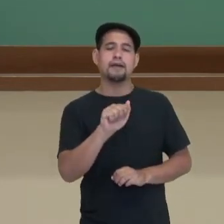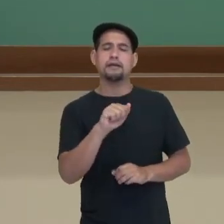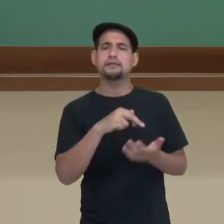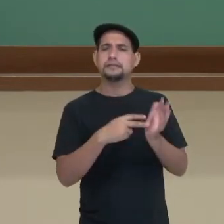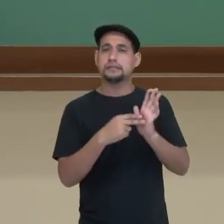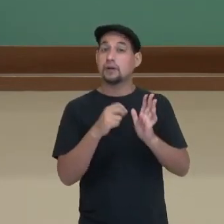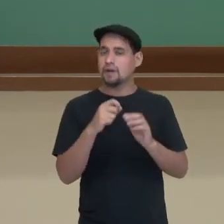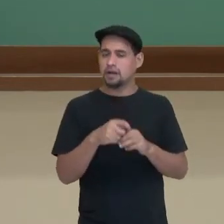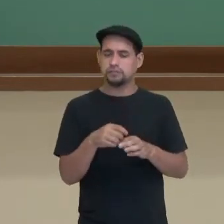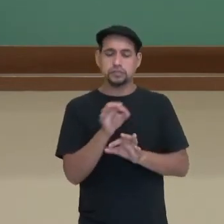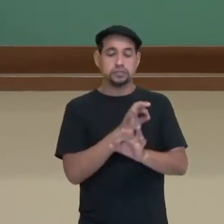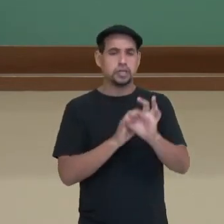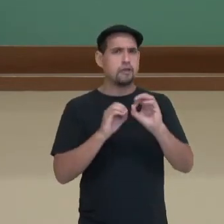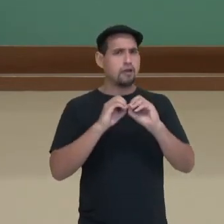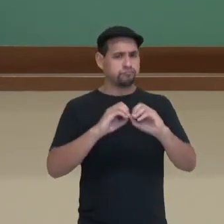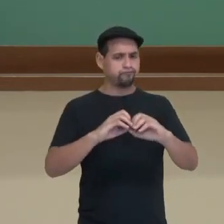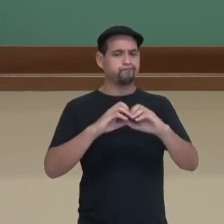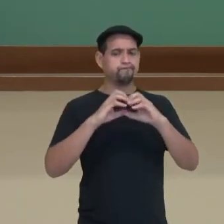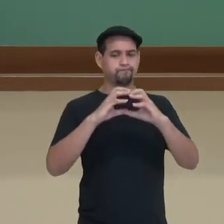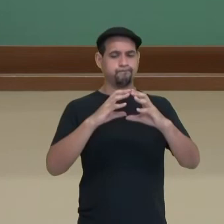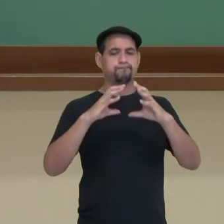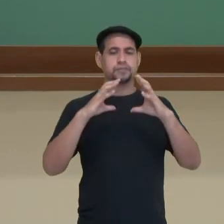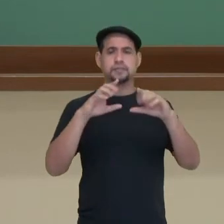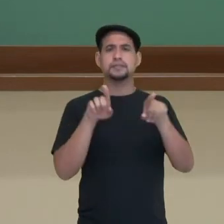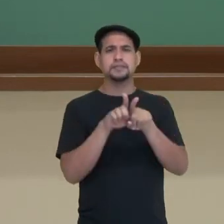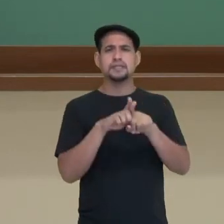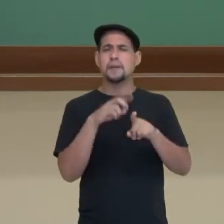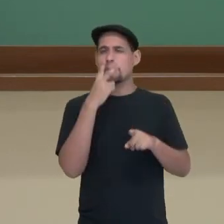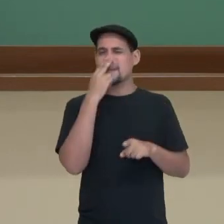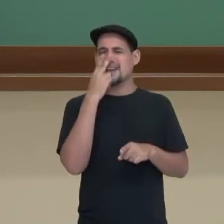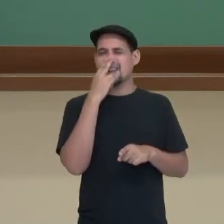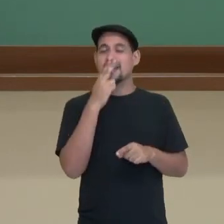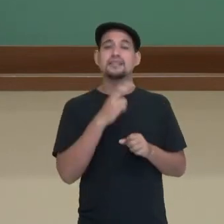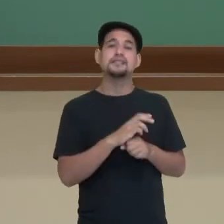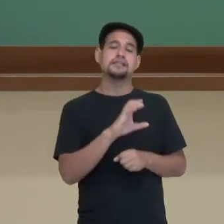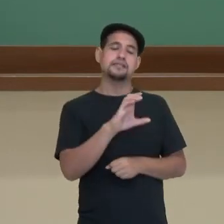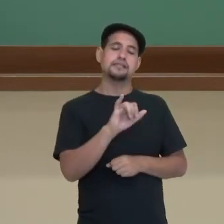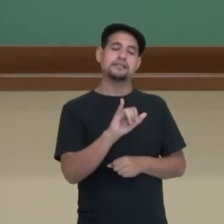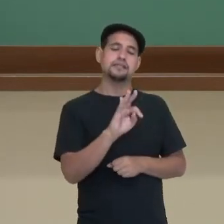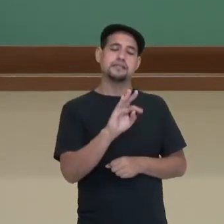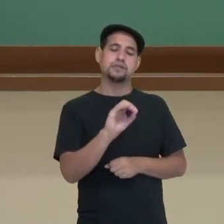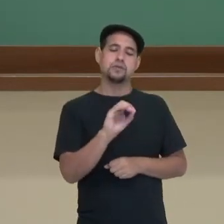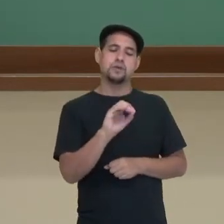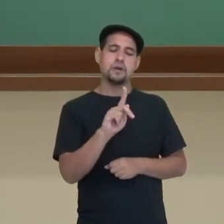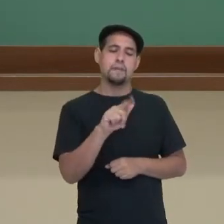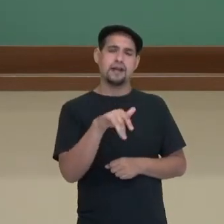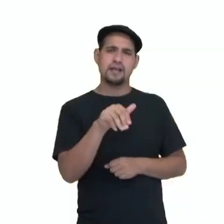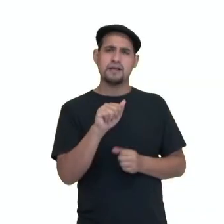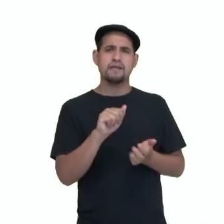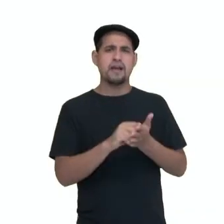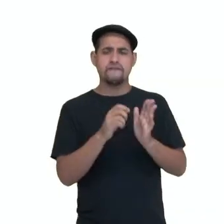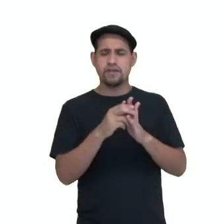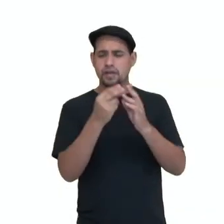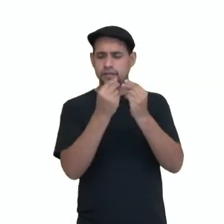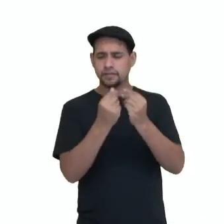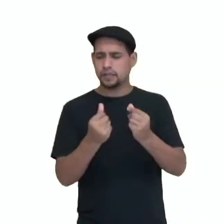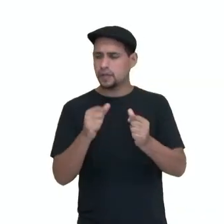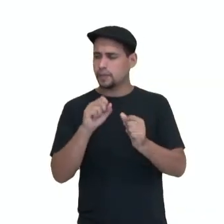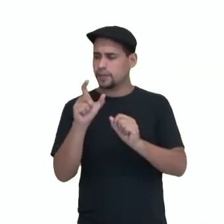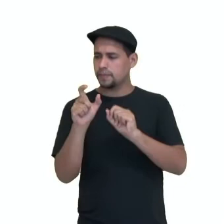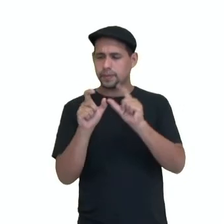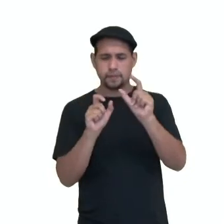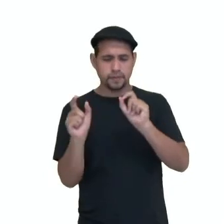célula grande e ela tem as projeções do citoplasma e ela vai liberando esses pedacinhos de células.